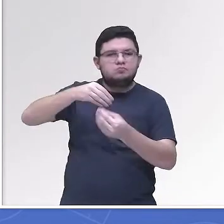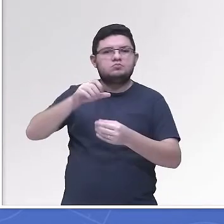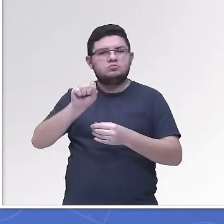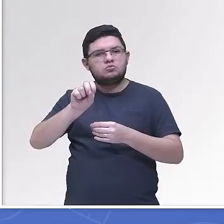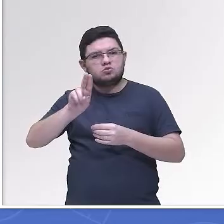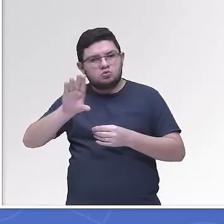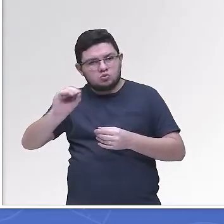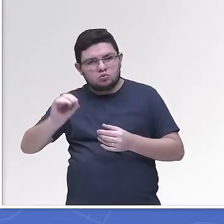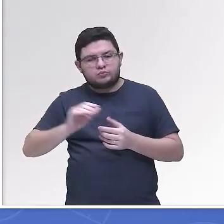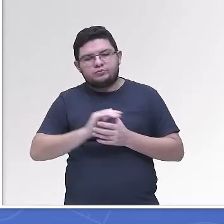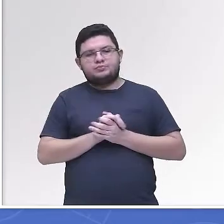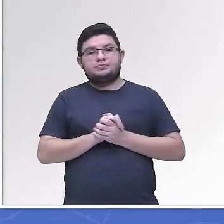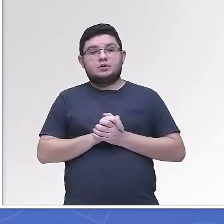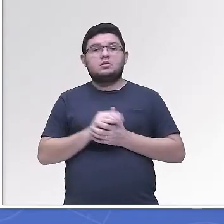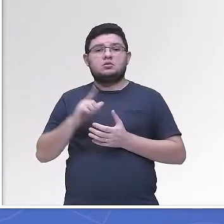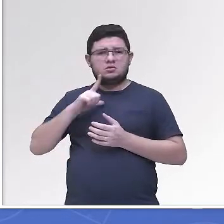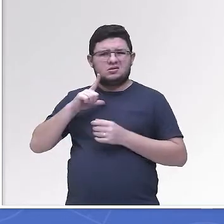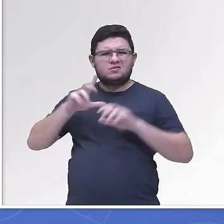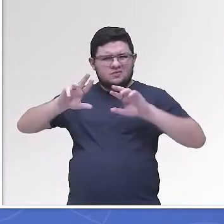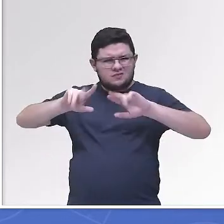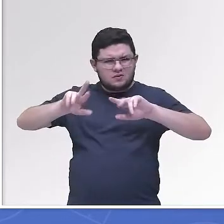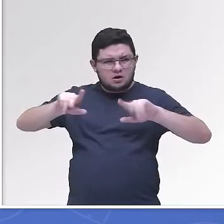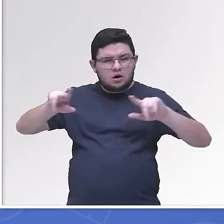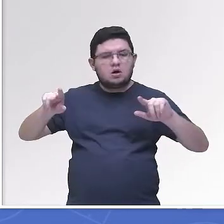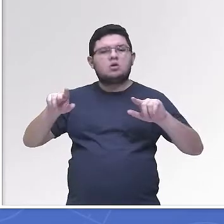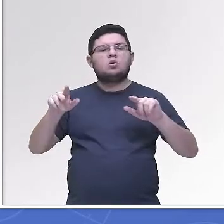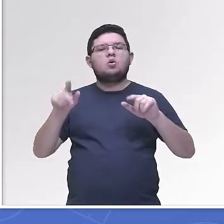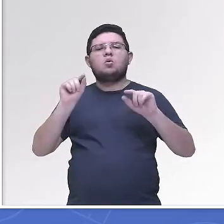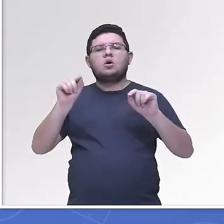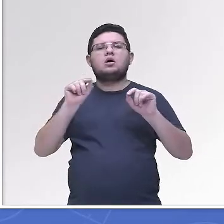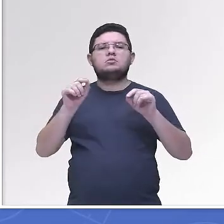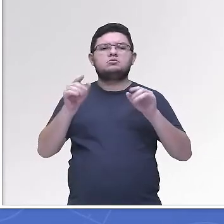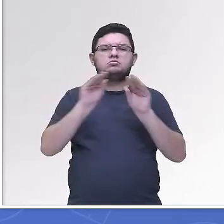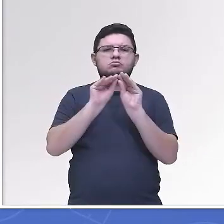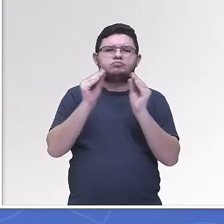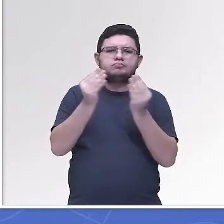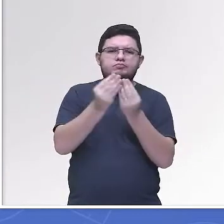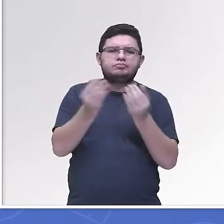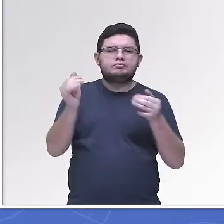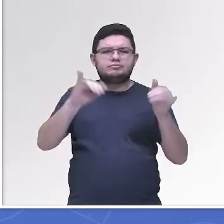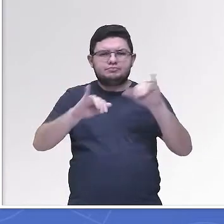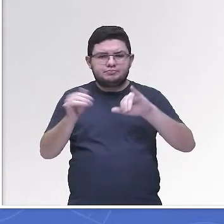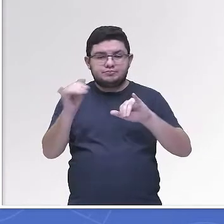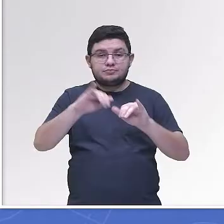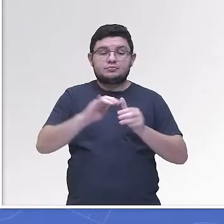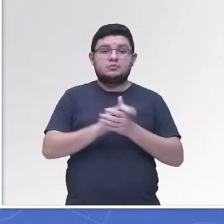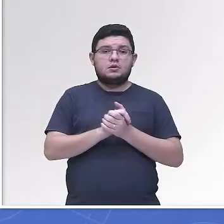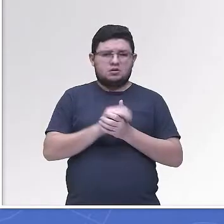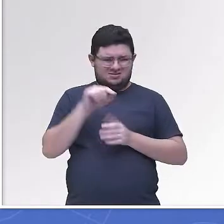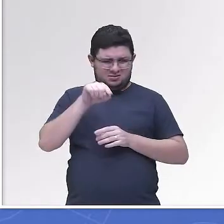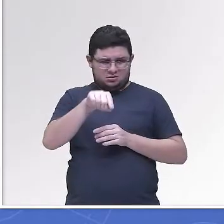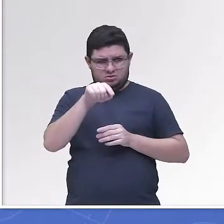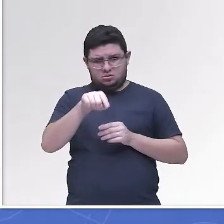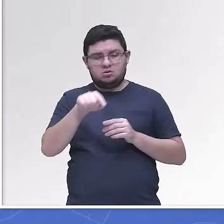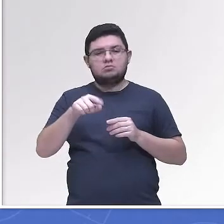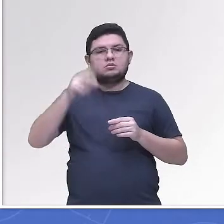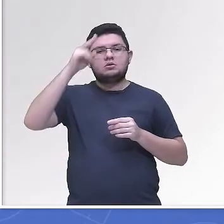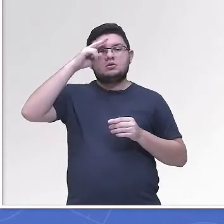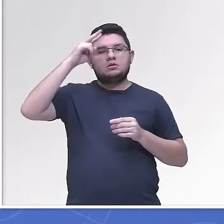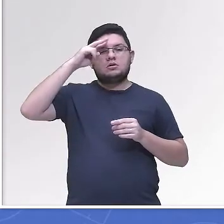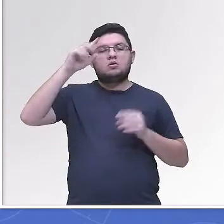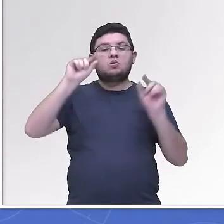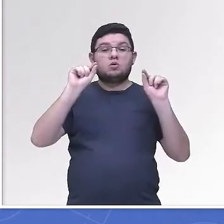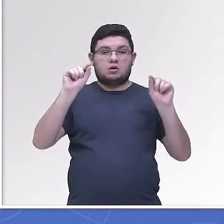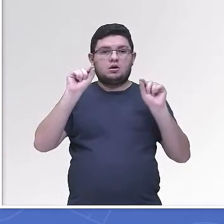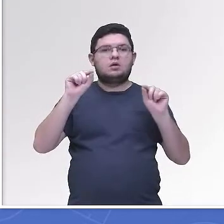nosso sistema, está tudo à nossa volta. Quando a gente fala de substância química, relembrando,